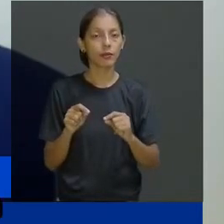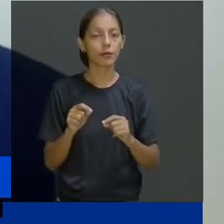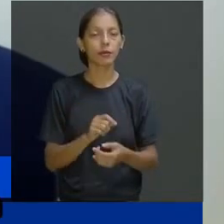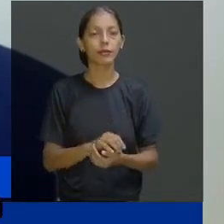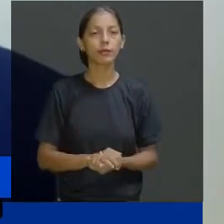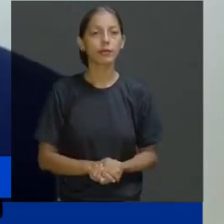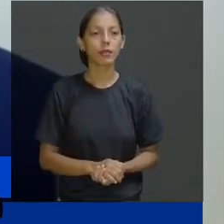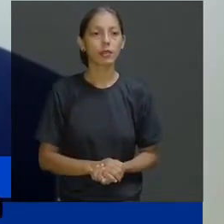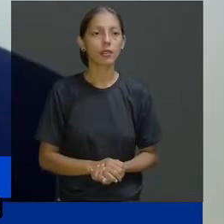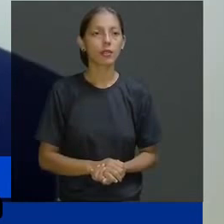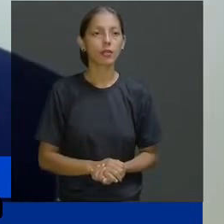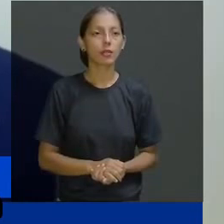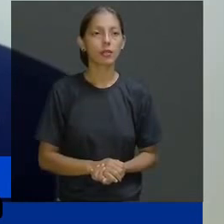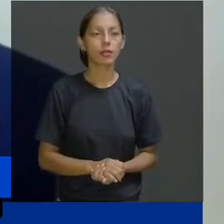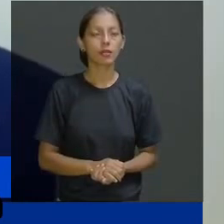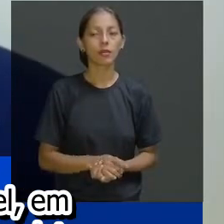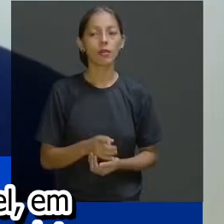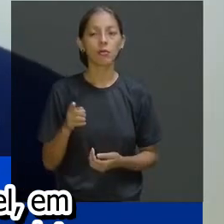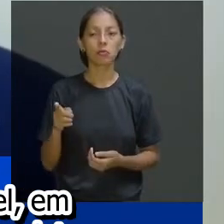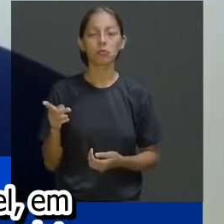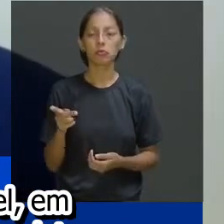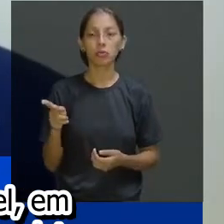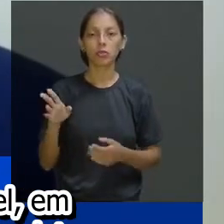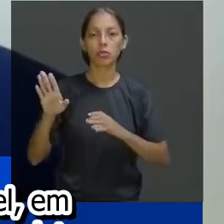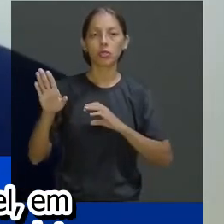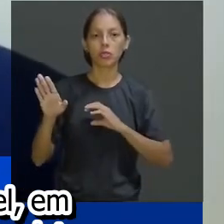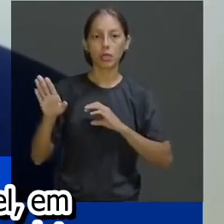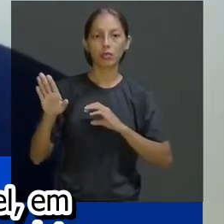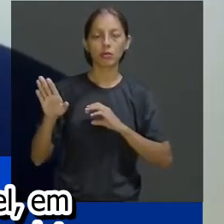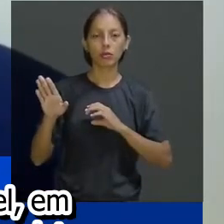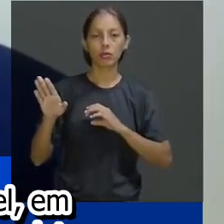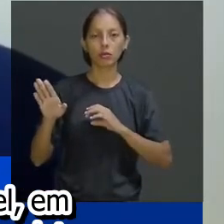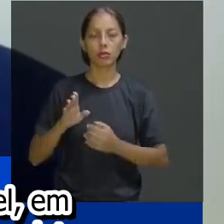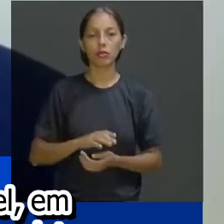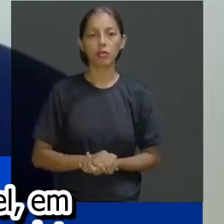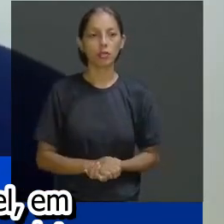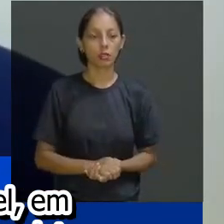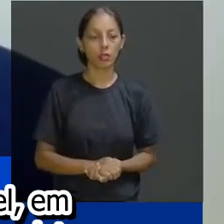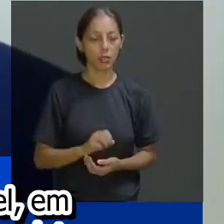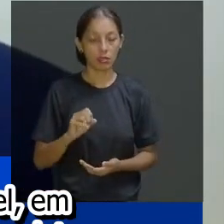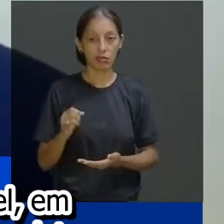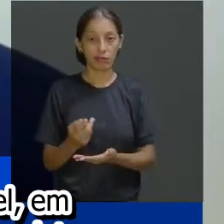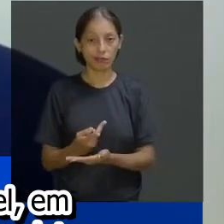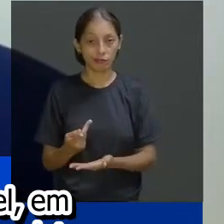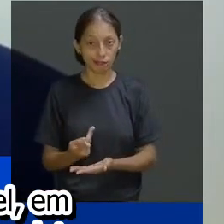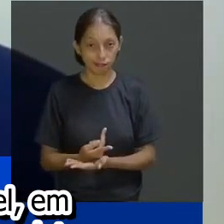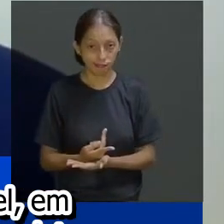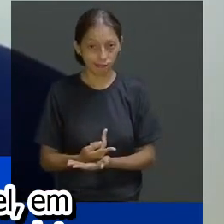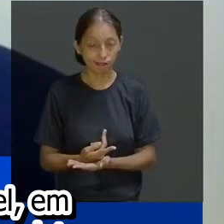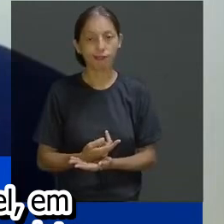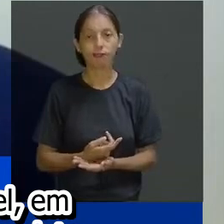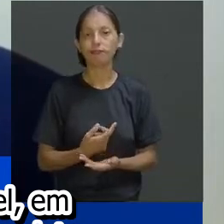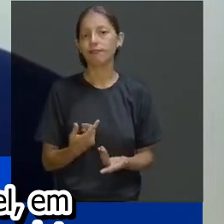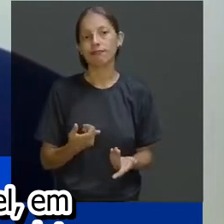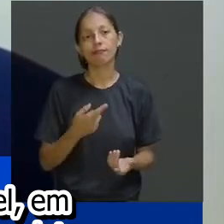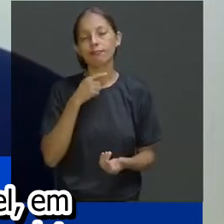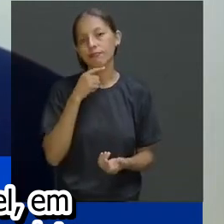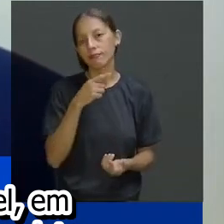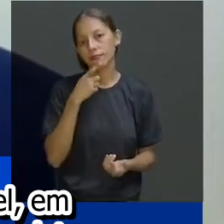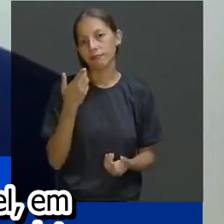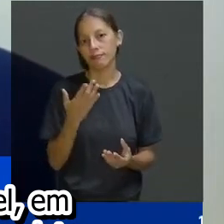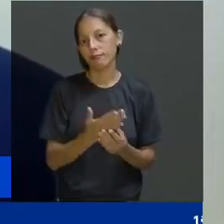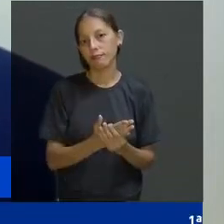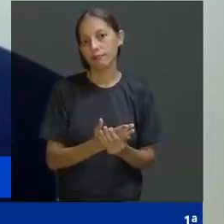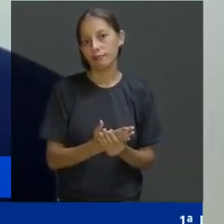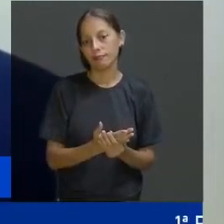de impugnar candidato não diplomado nessa espécie de ação, porque o único resultado possível, em caso de procedência do pedido, é a cassação